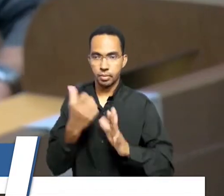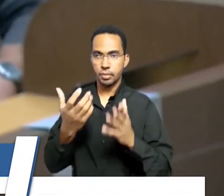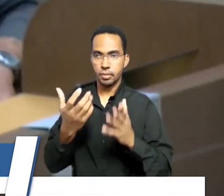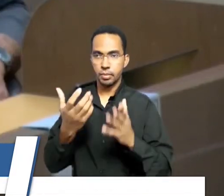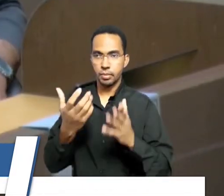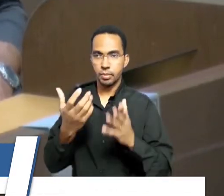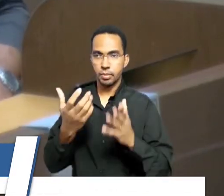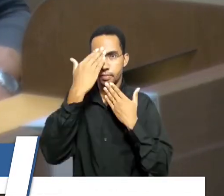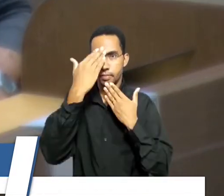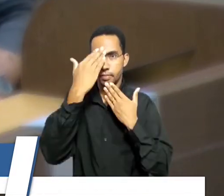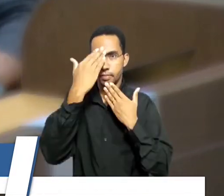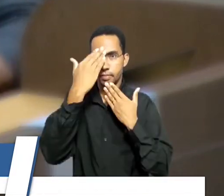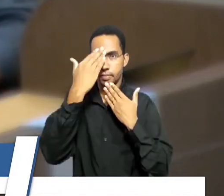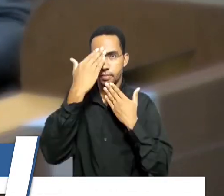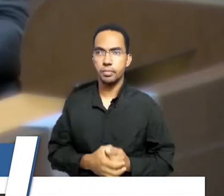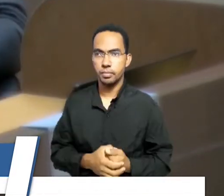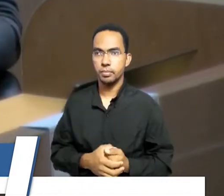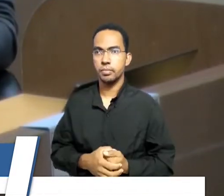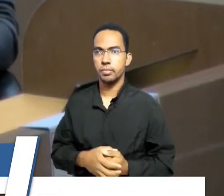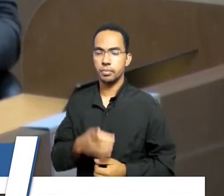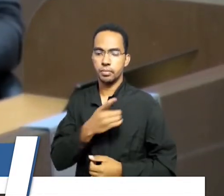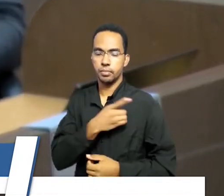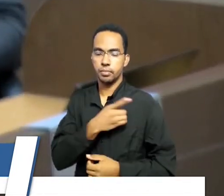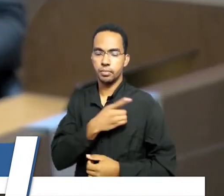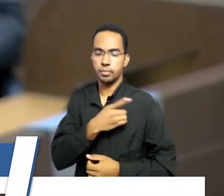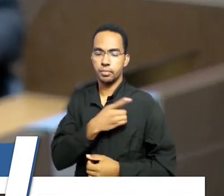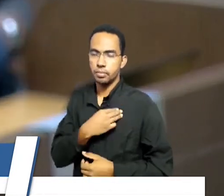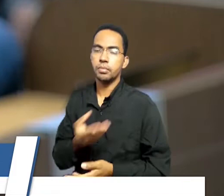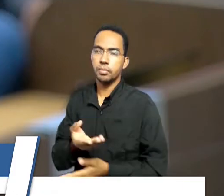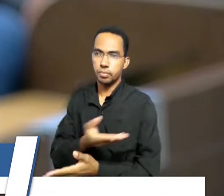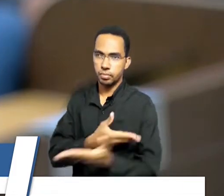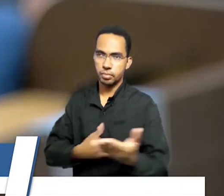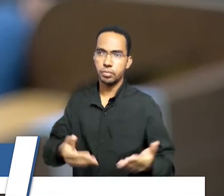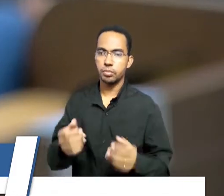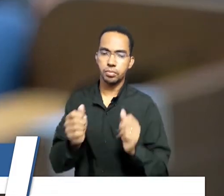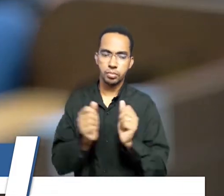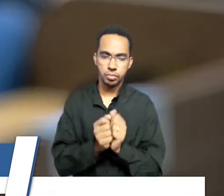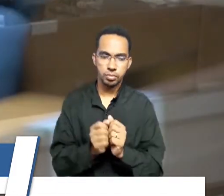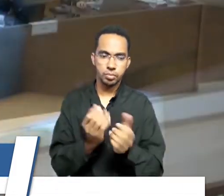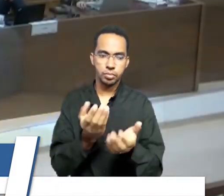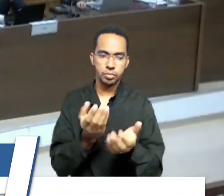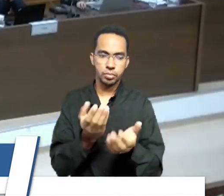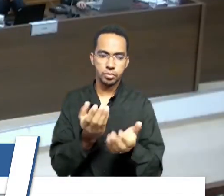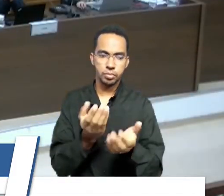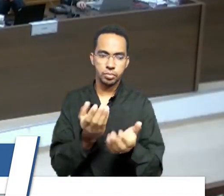o Della Mota por compartilhar comigo esse requerimento. E